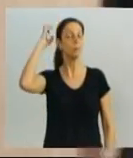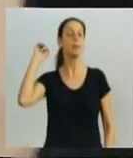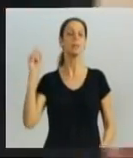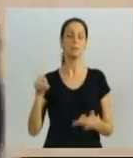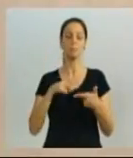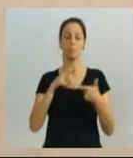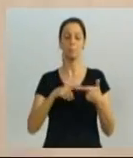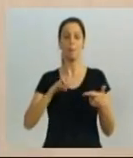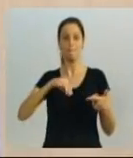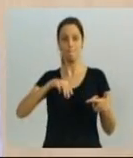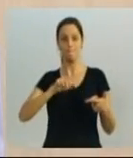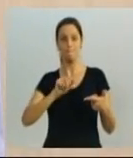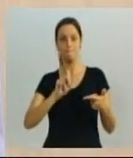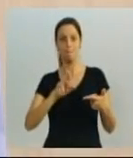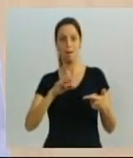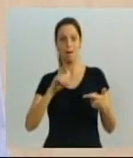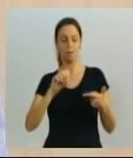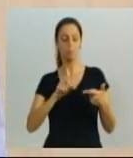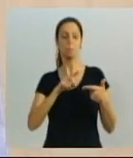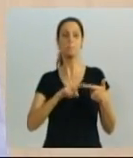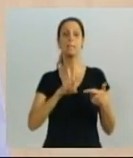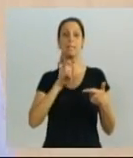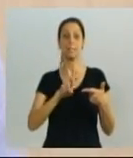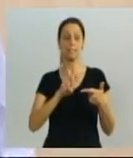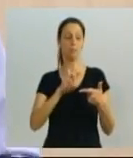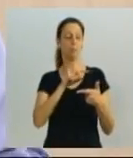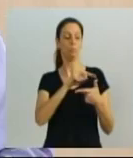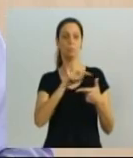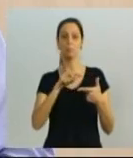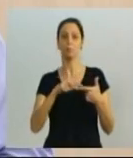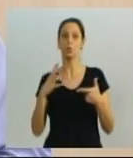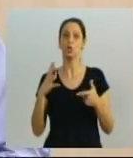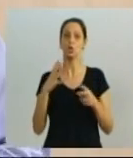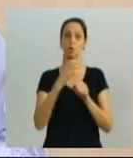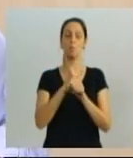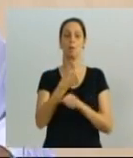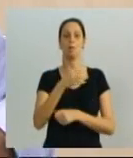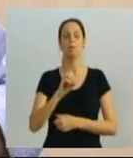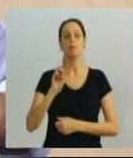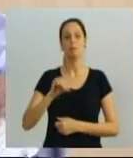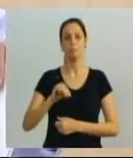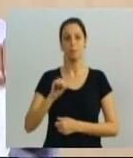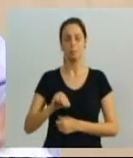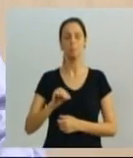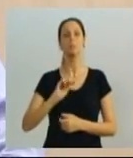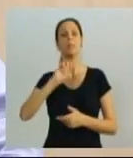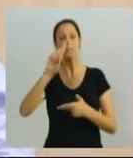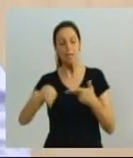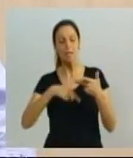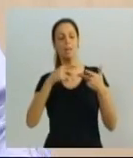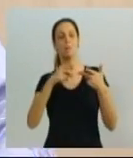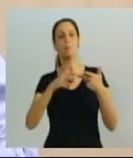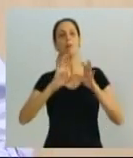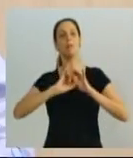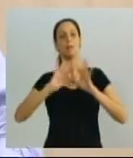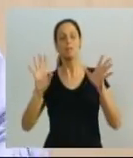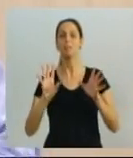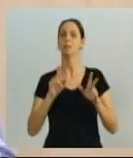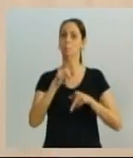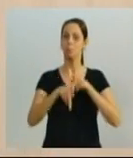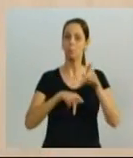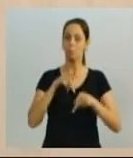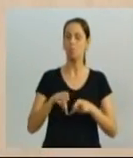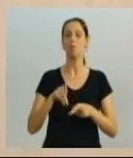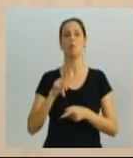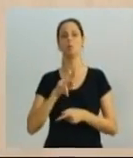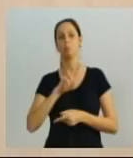minutos para o Marco, então nosso povo tem 10 minutos para depois, para fazer a inscrição, e aí a gente vê como é que toca